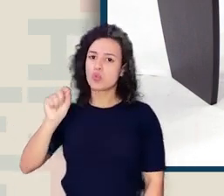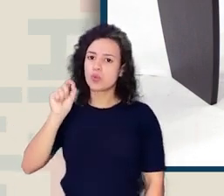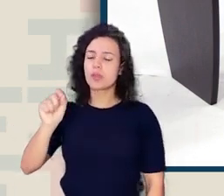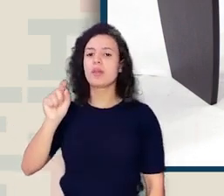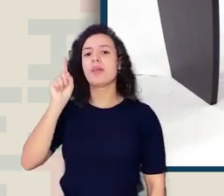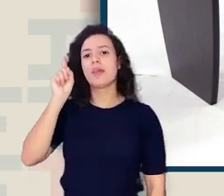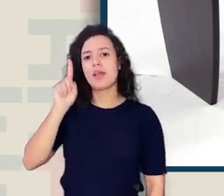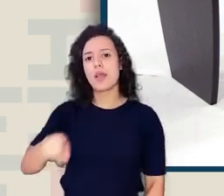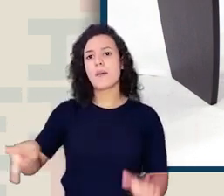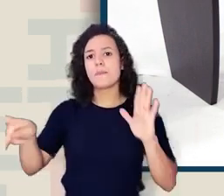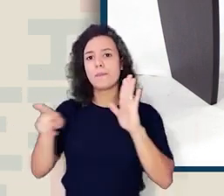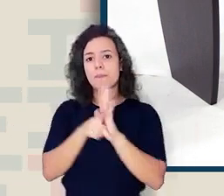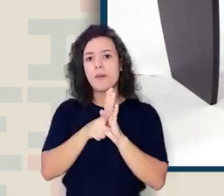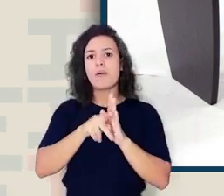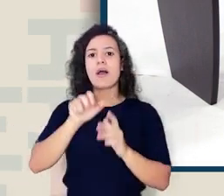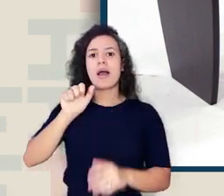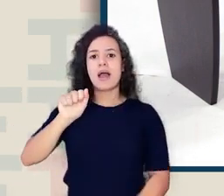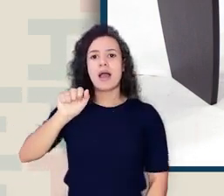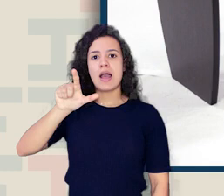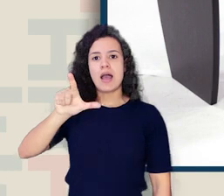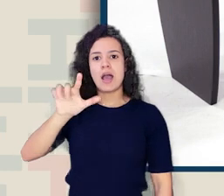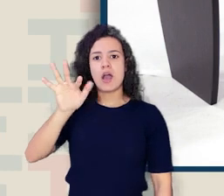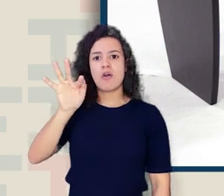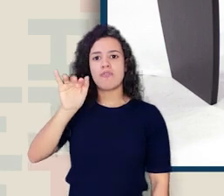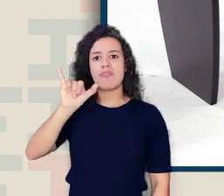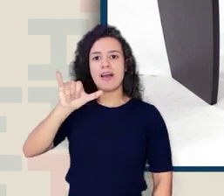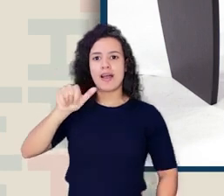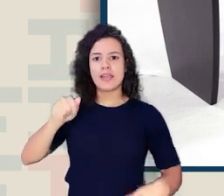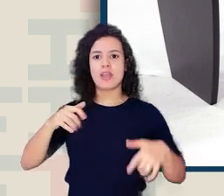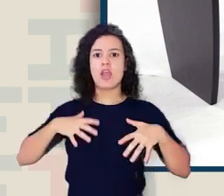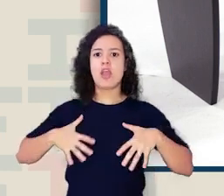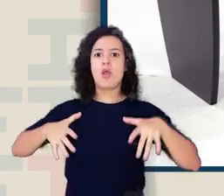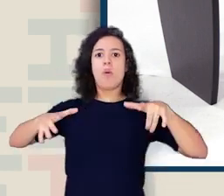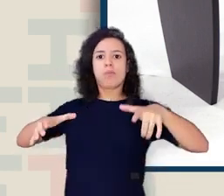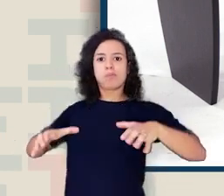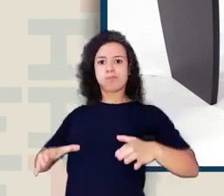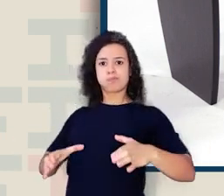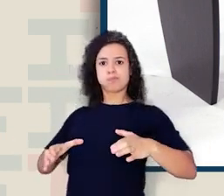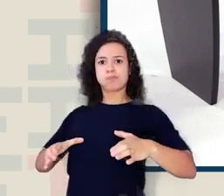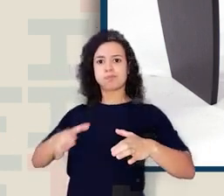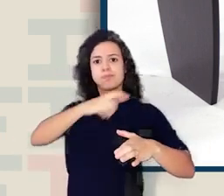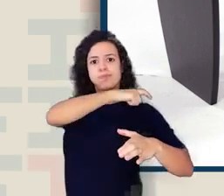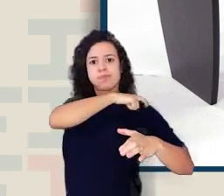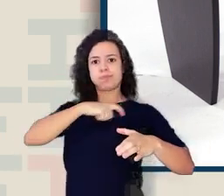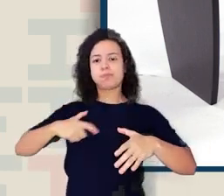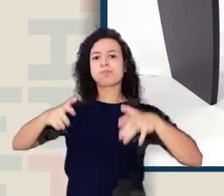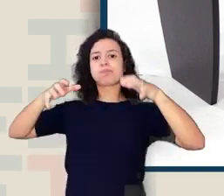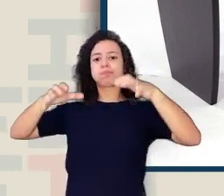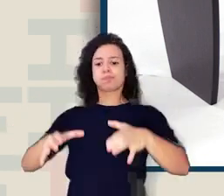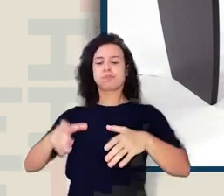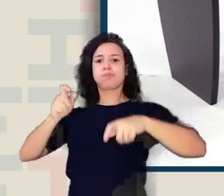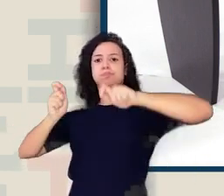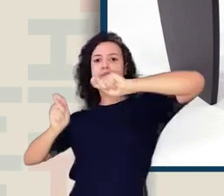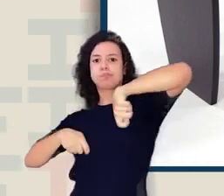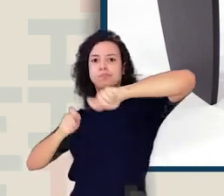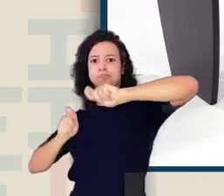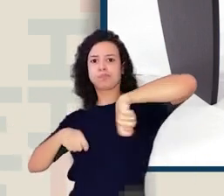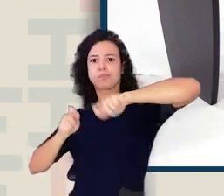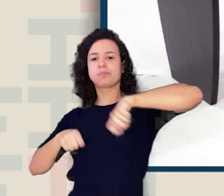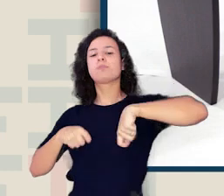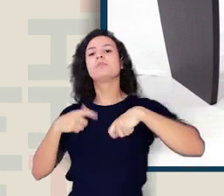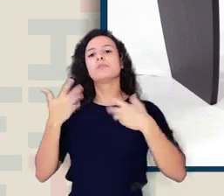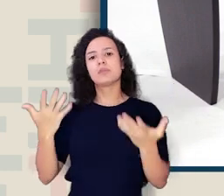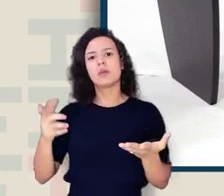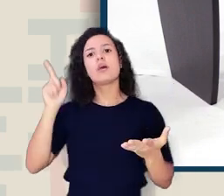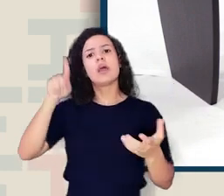vamos também se aprofundar na perspectiva do instrumento alfaia, fazendo então essas células, que